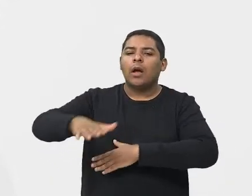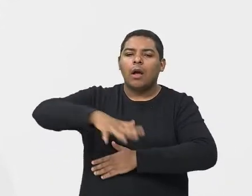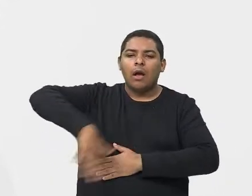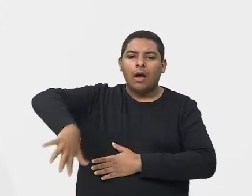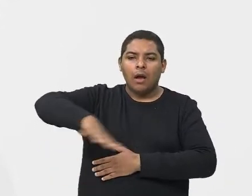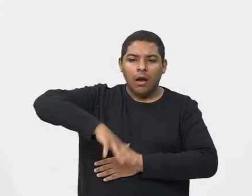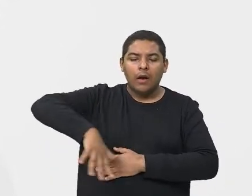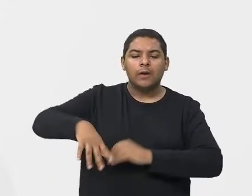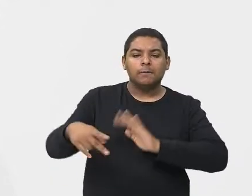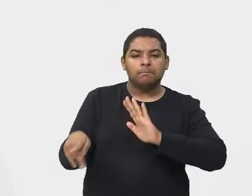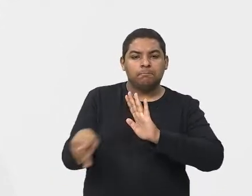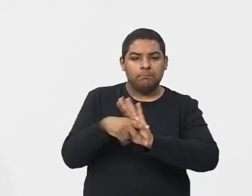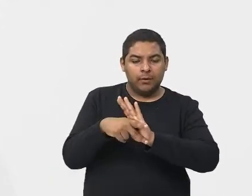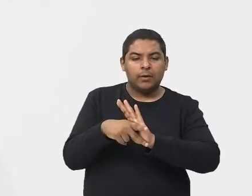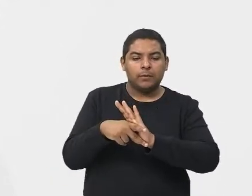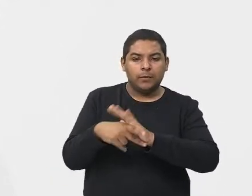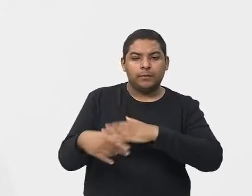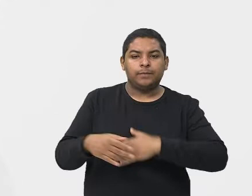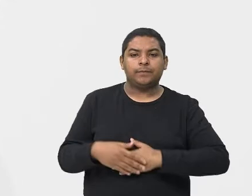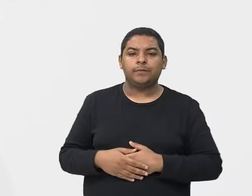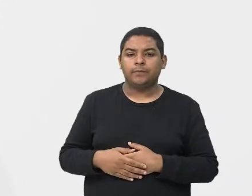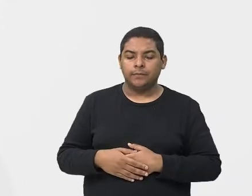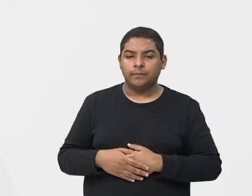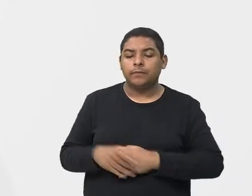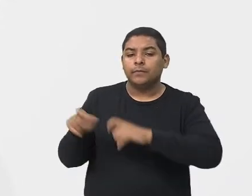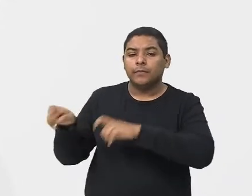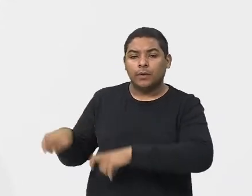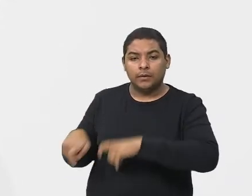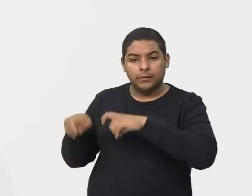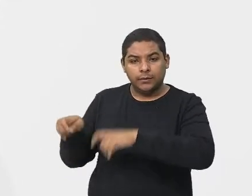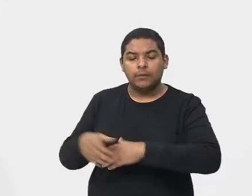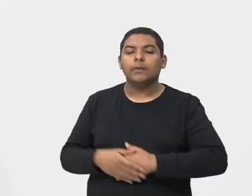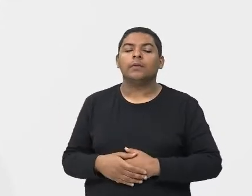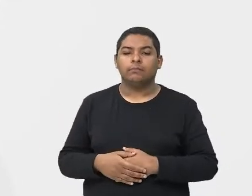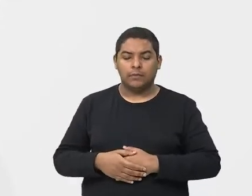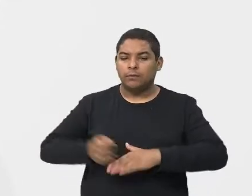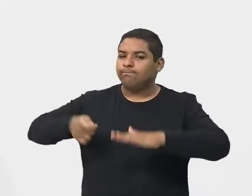agrícola lá na Austrália se desenvolver muito. Então, eles acabaram investindo